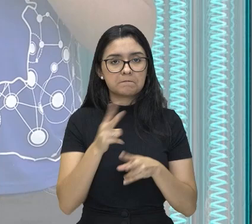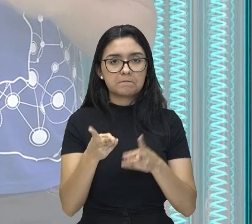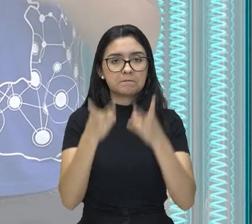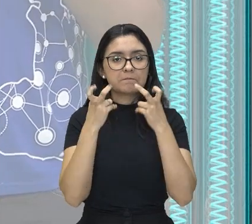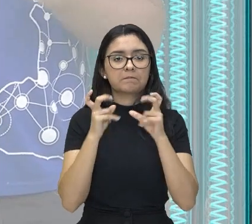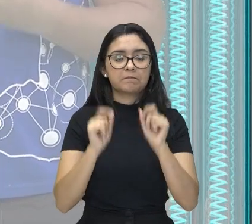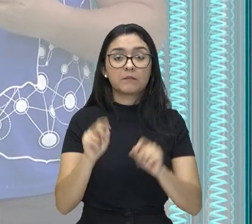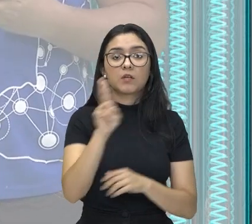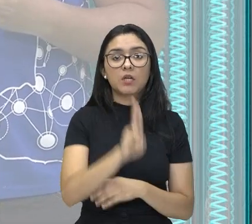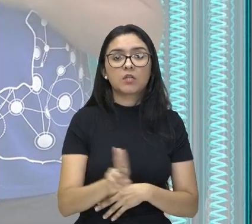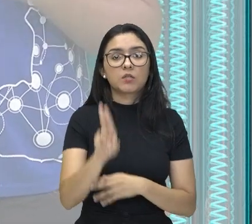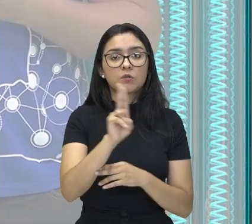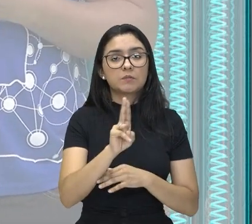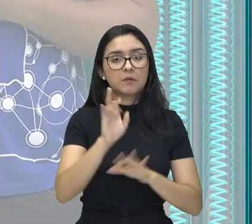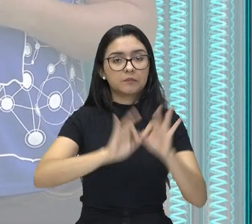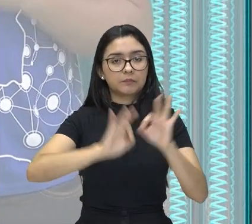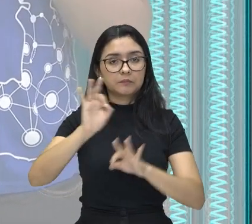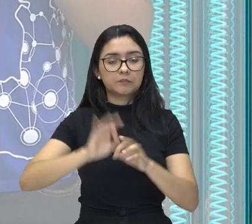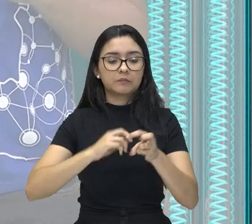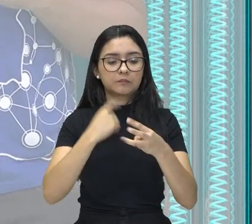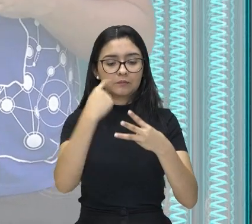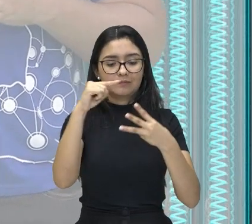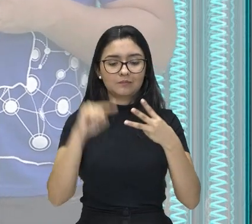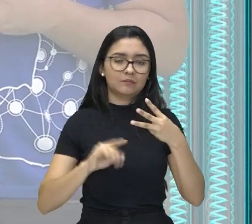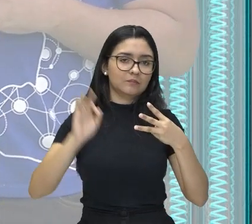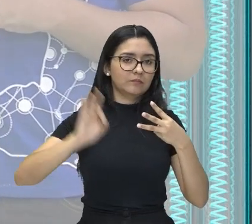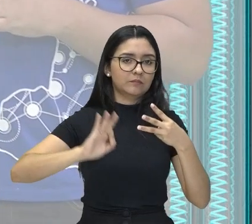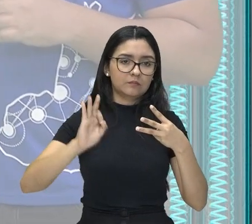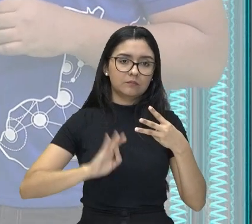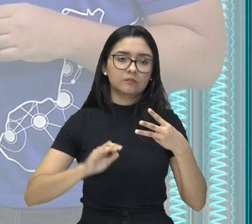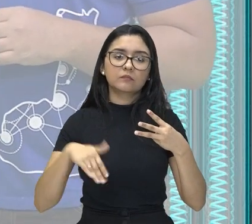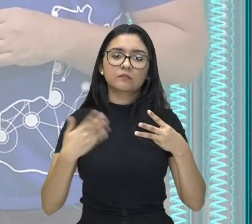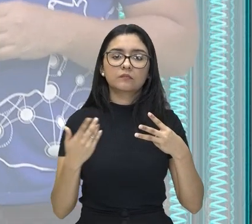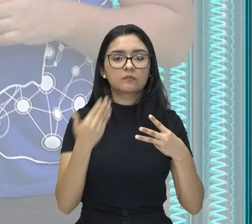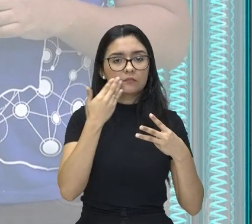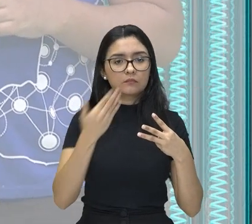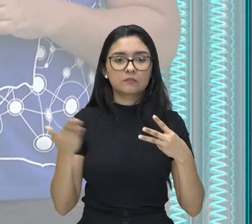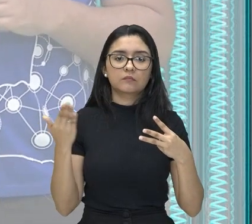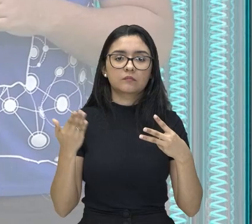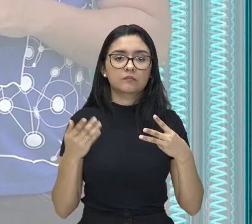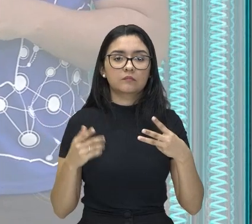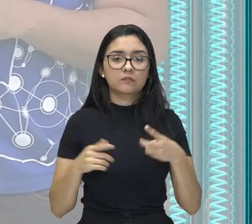ele utiliza para organizar esses argumentos. Então, colocando aqui do lado, olha